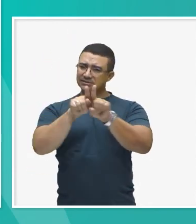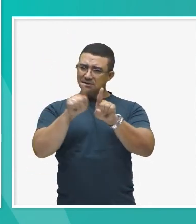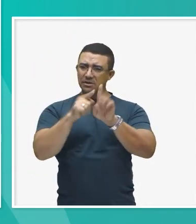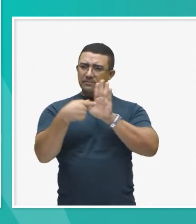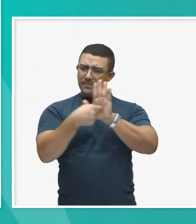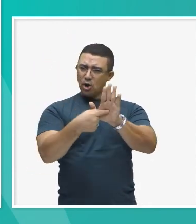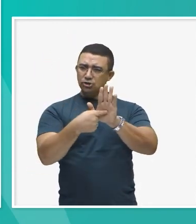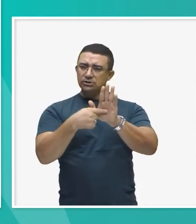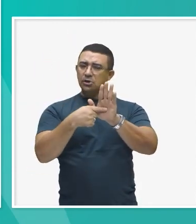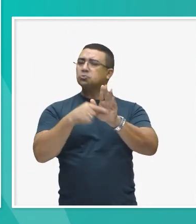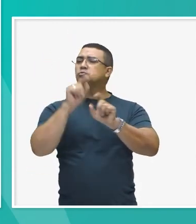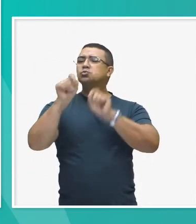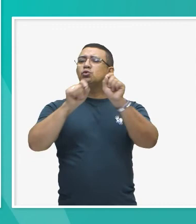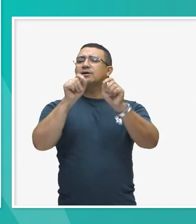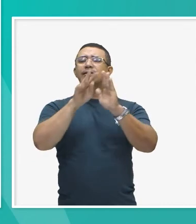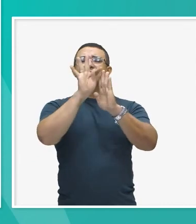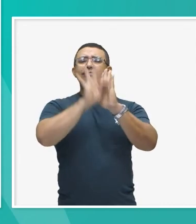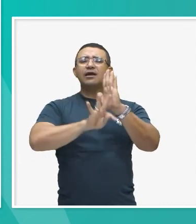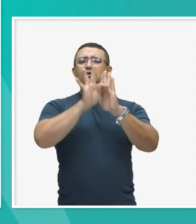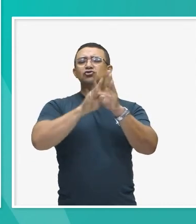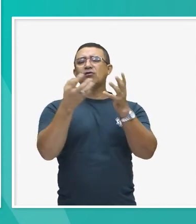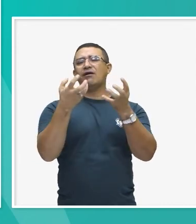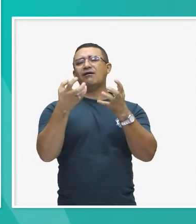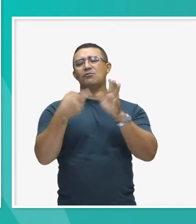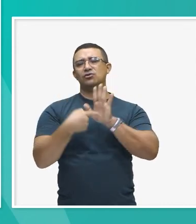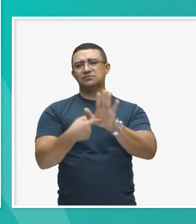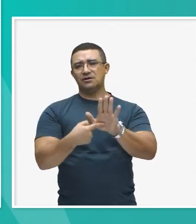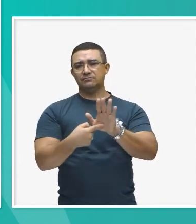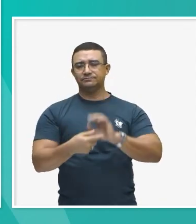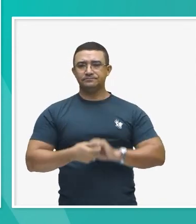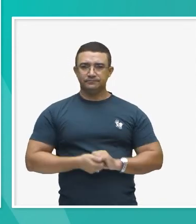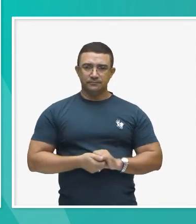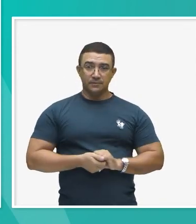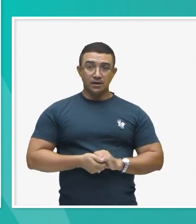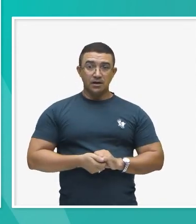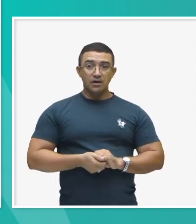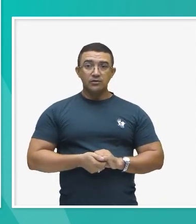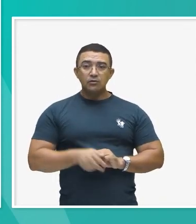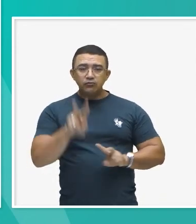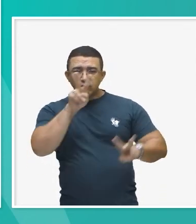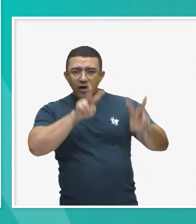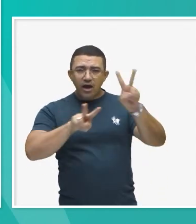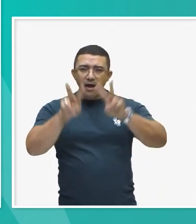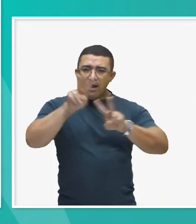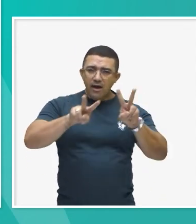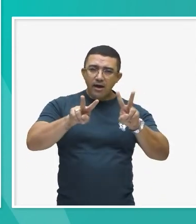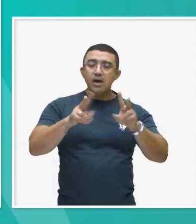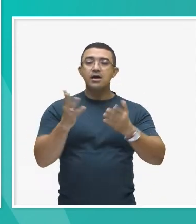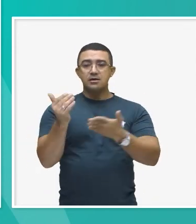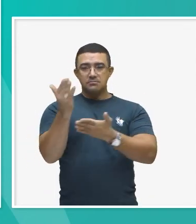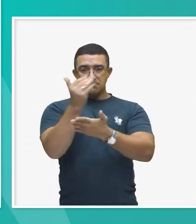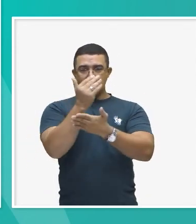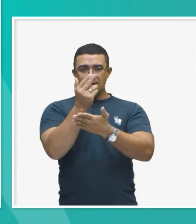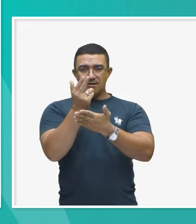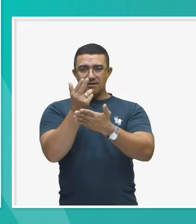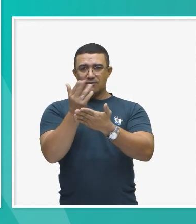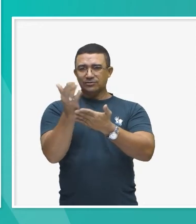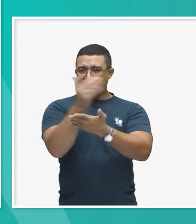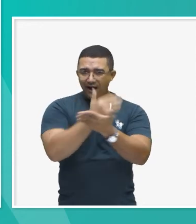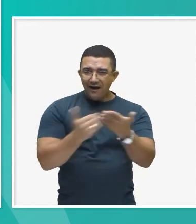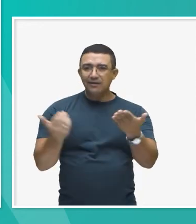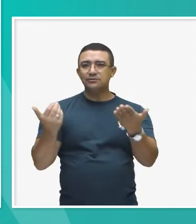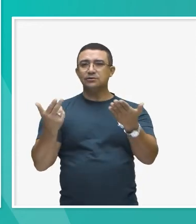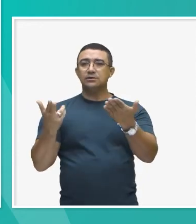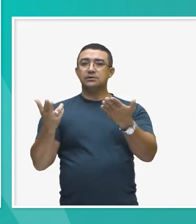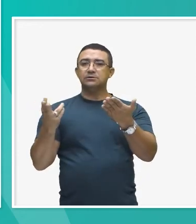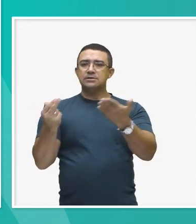está comentando, tá? Então, observar imagens, gráficos e tabelas é uma dica muito grande e um